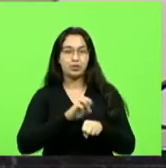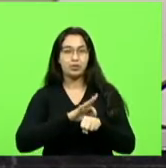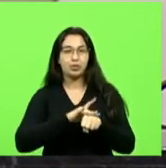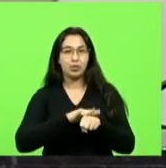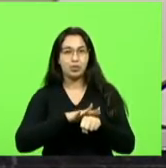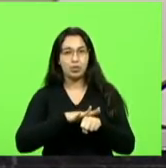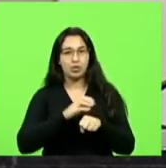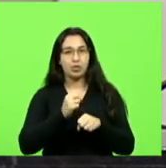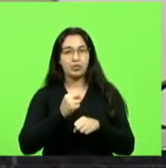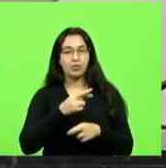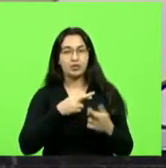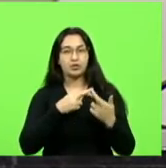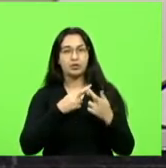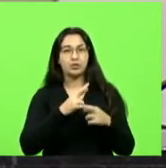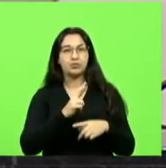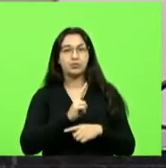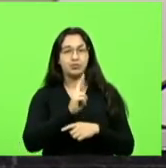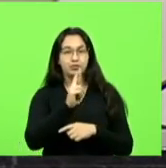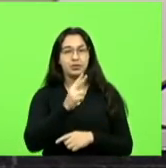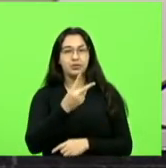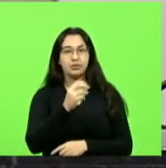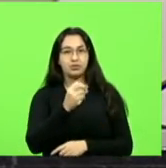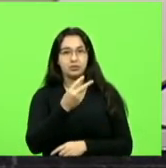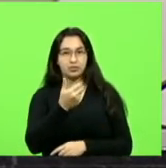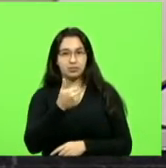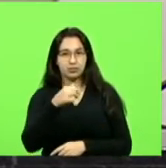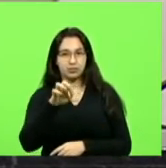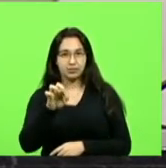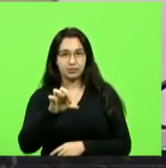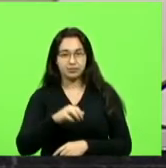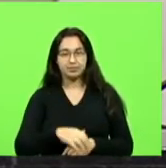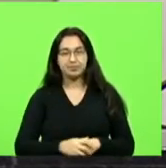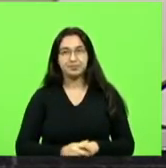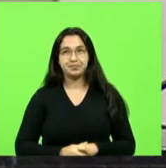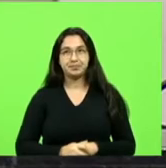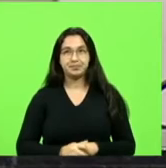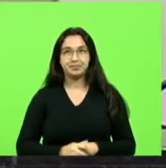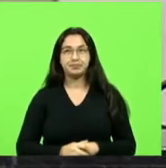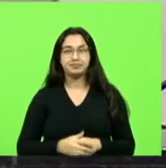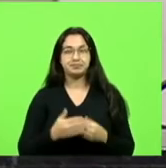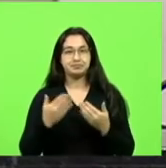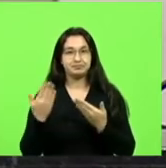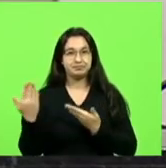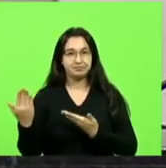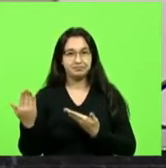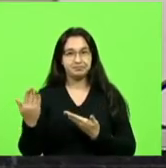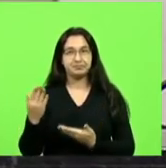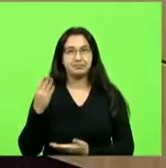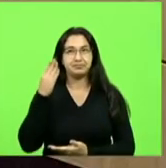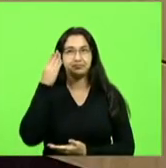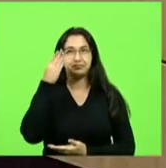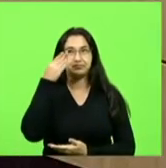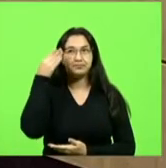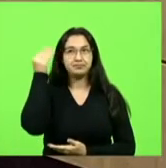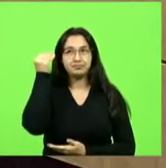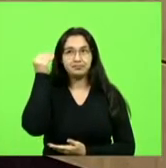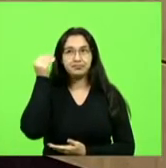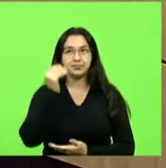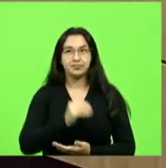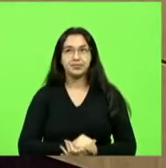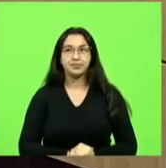de 2019. Em discussão, com a palavra a deputada Luciane Carminati.